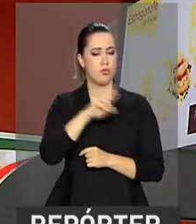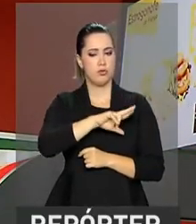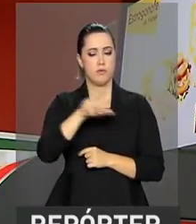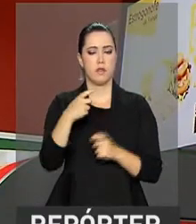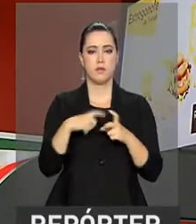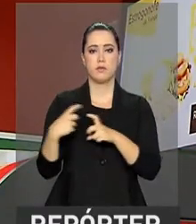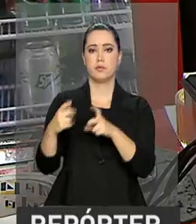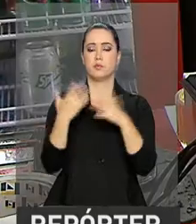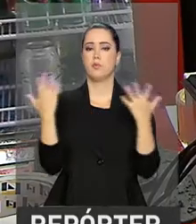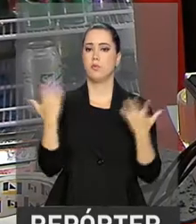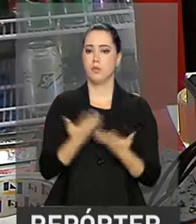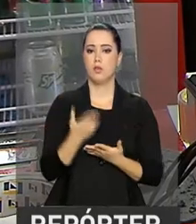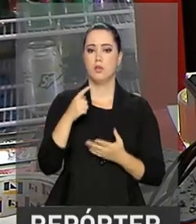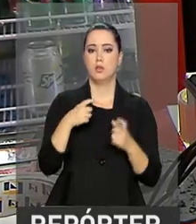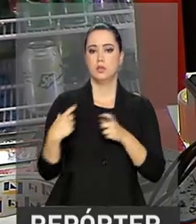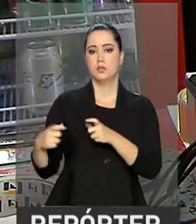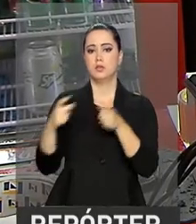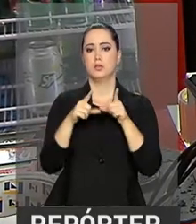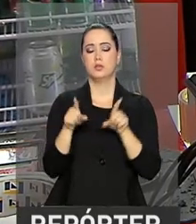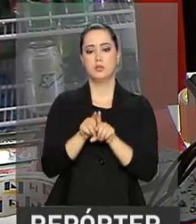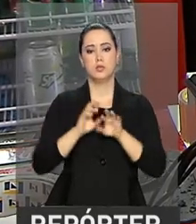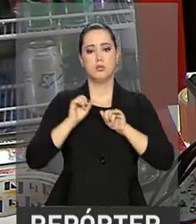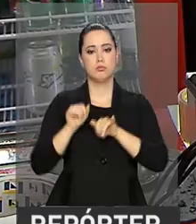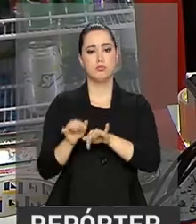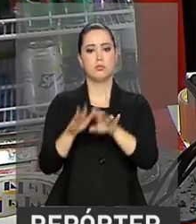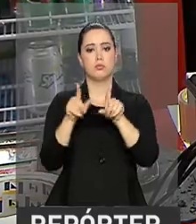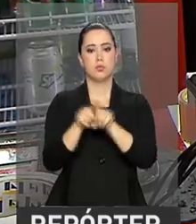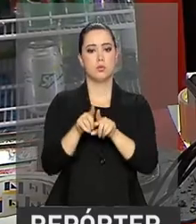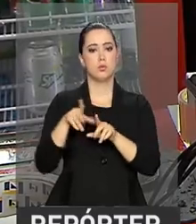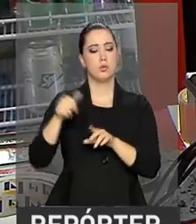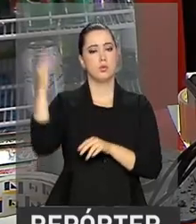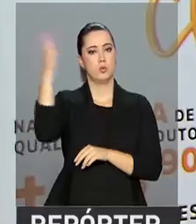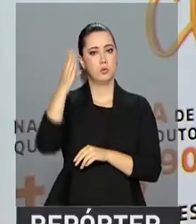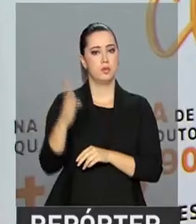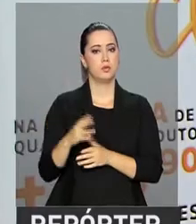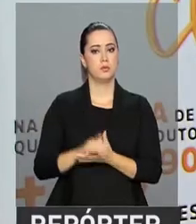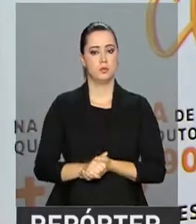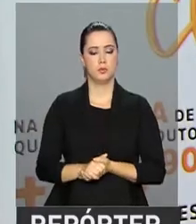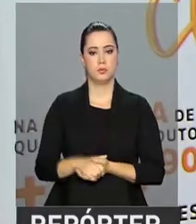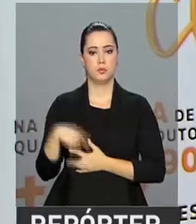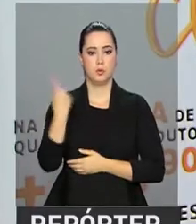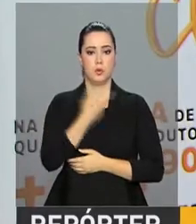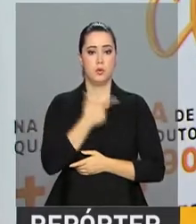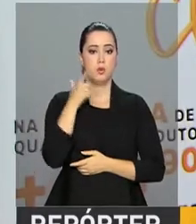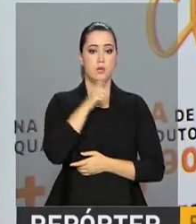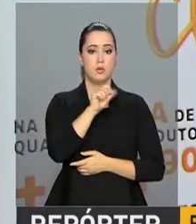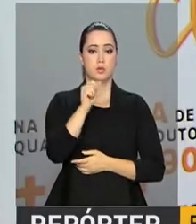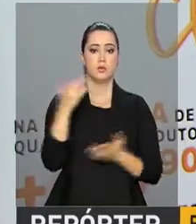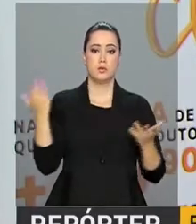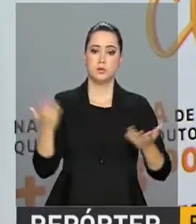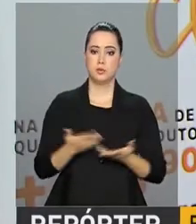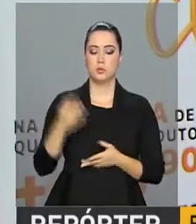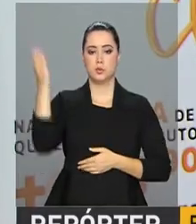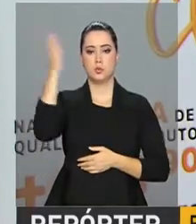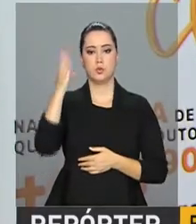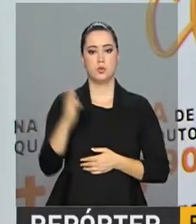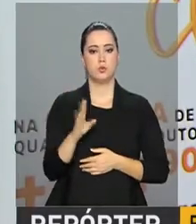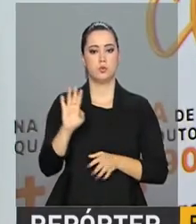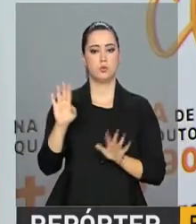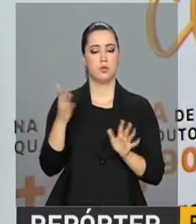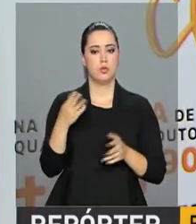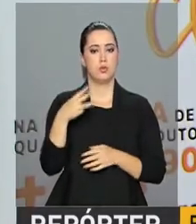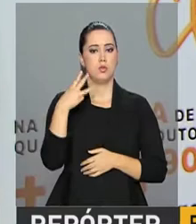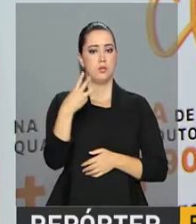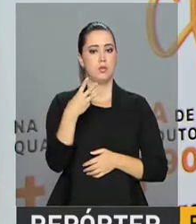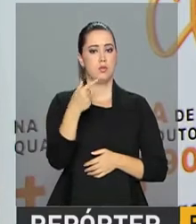que hoje as lojas estão se multiplicando pelo país a gente conseguiu aí no cenário nacional está indo pra